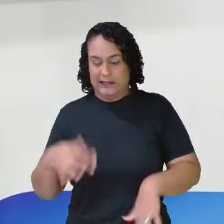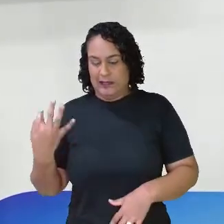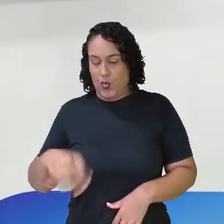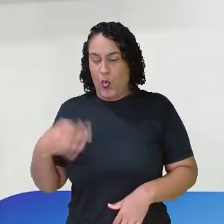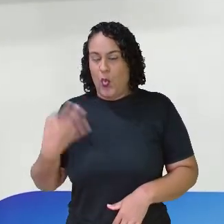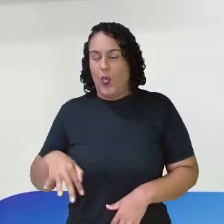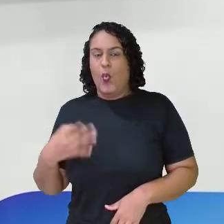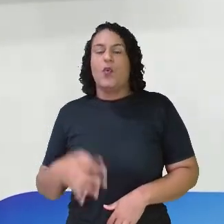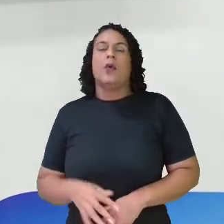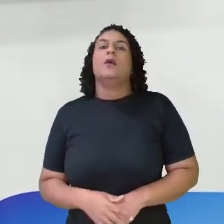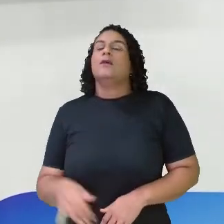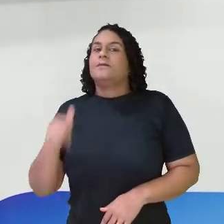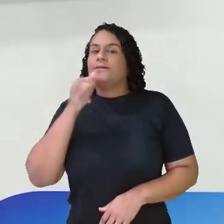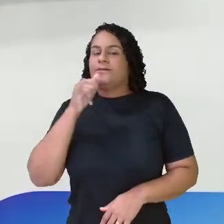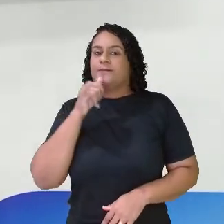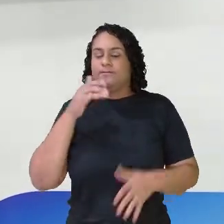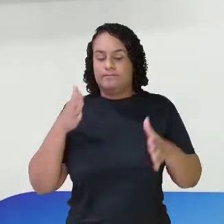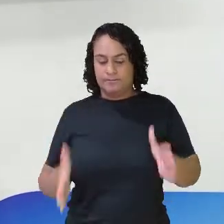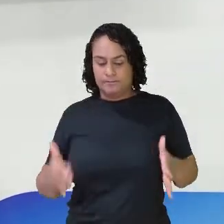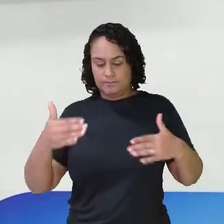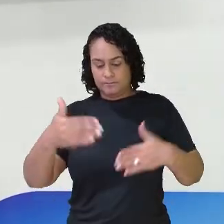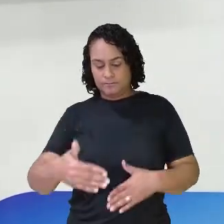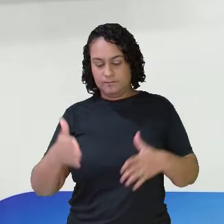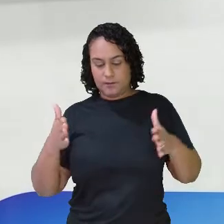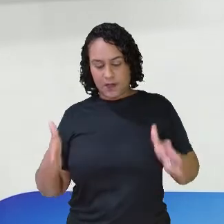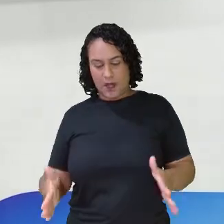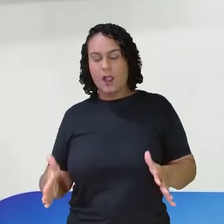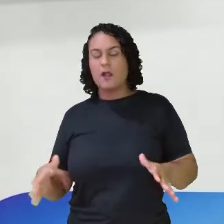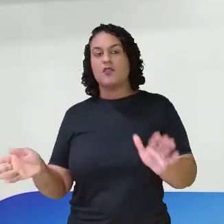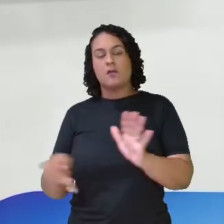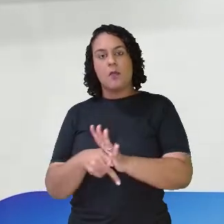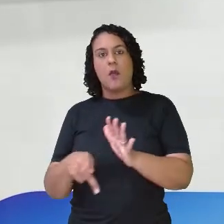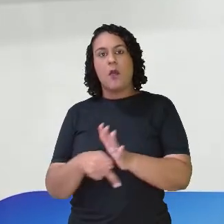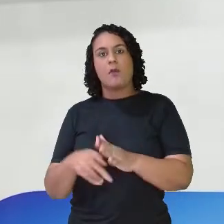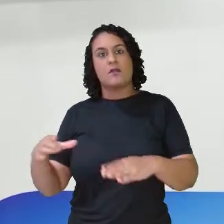Eu tenho o exemplo de uma caixa de sapato também.